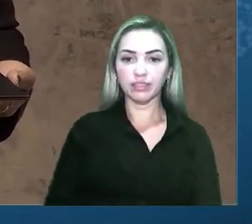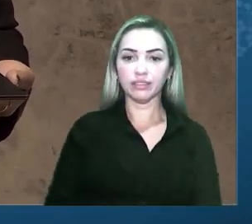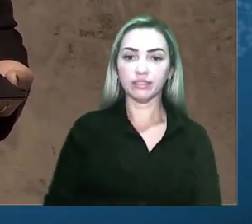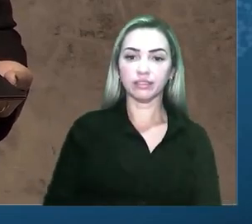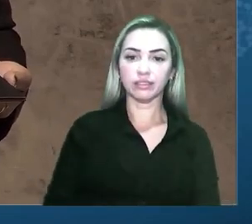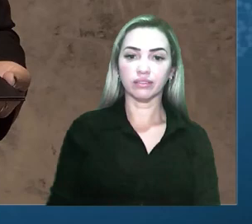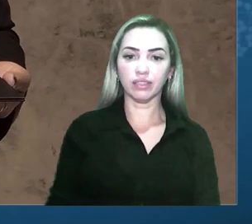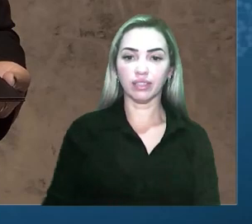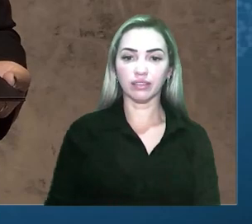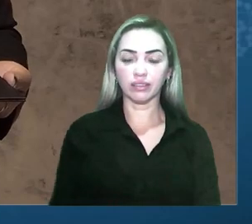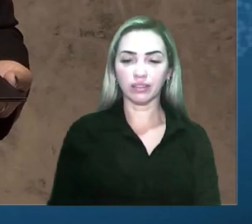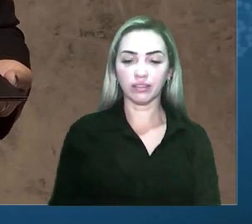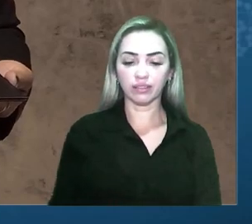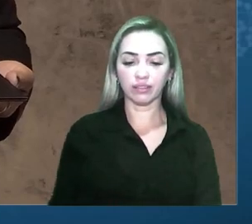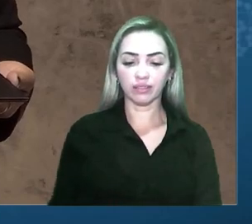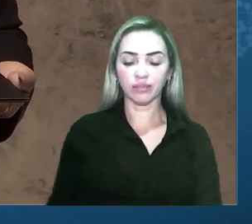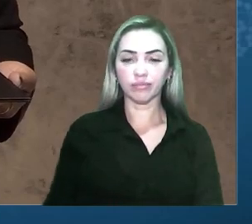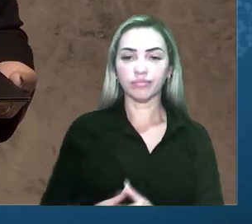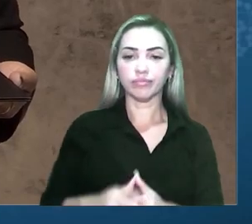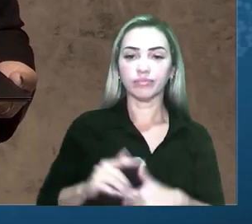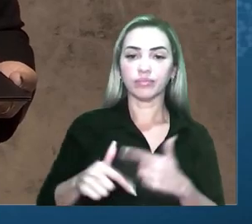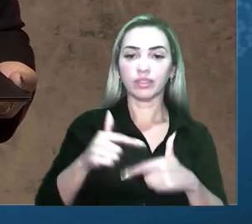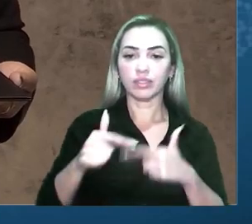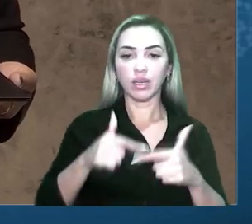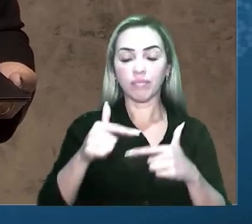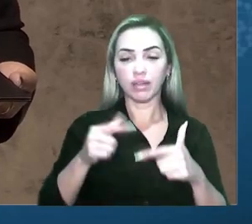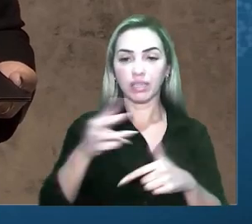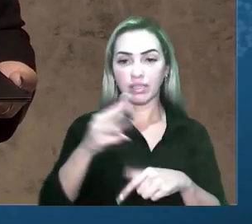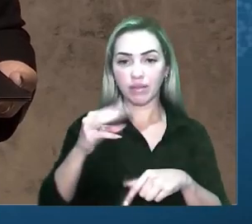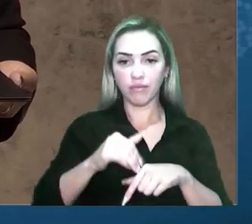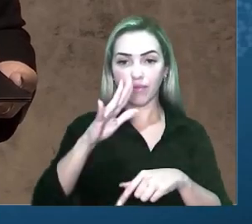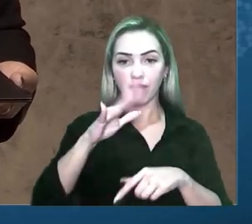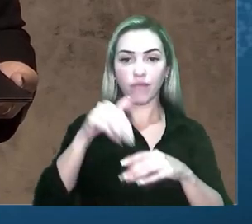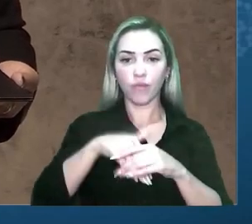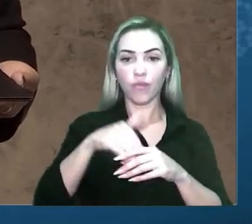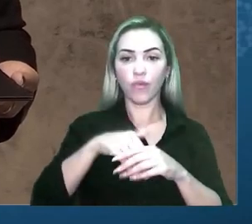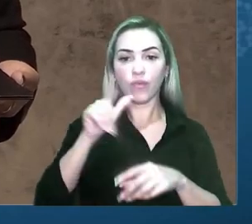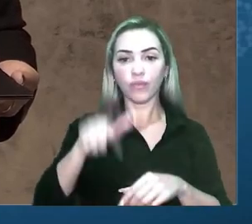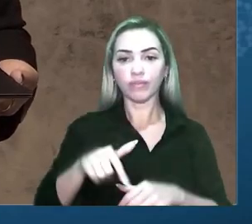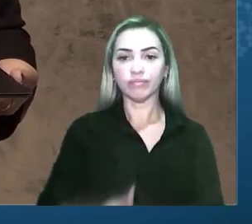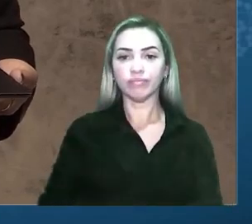comentários. E o trabalho mais votado pelo público foi